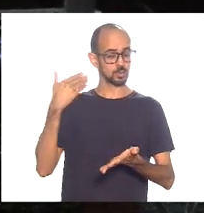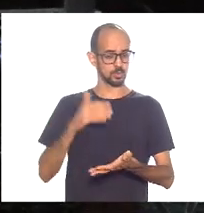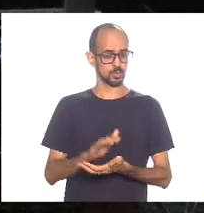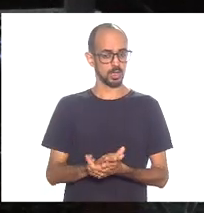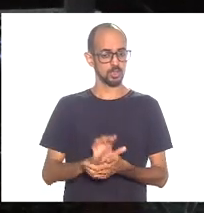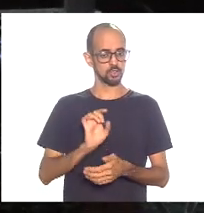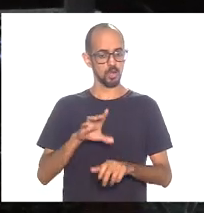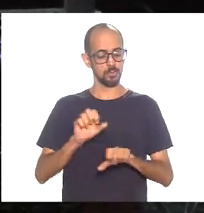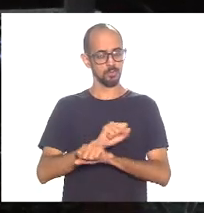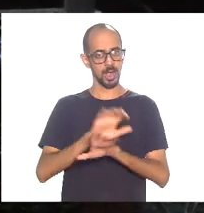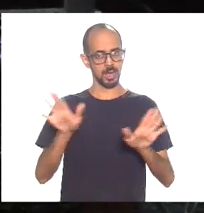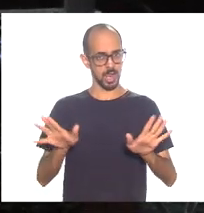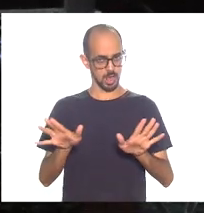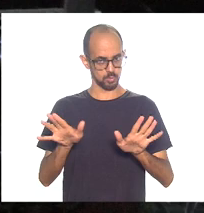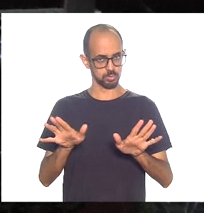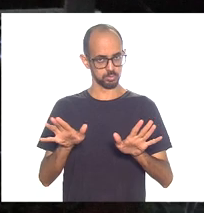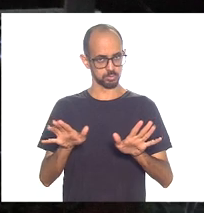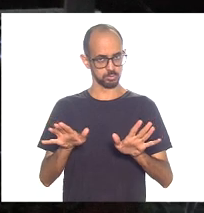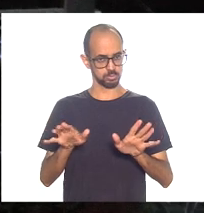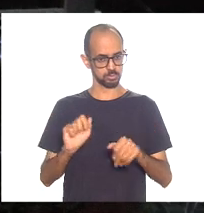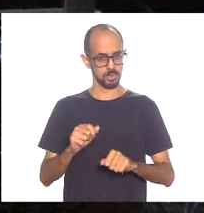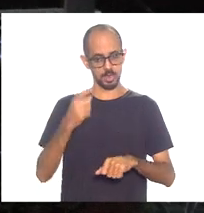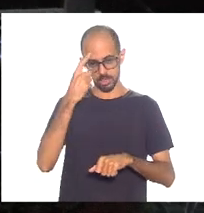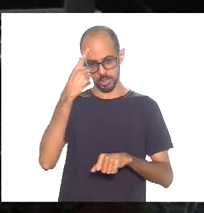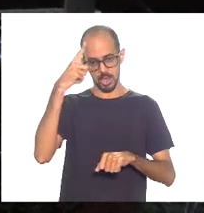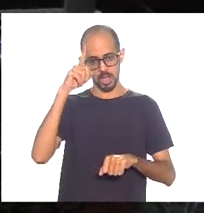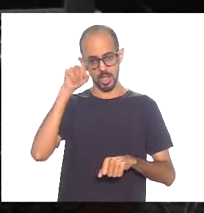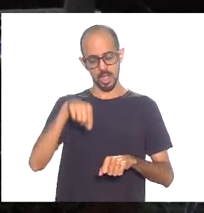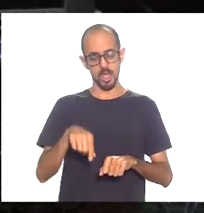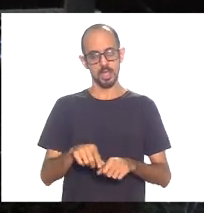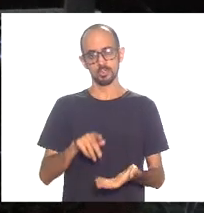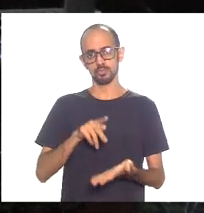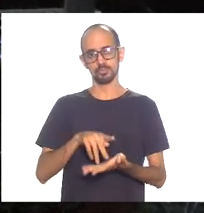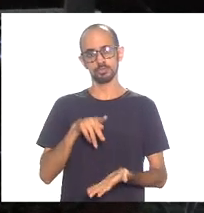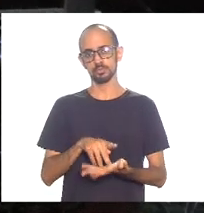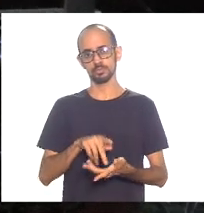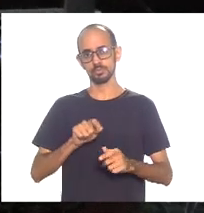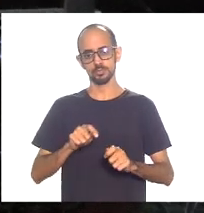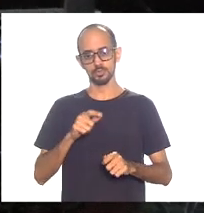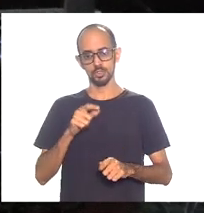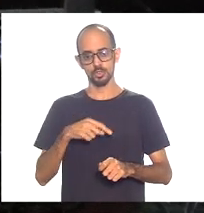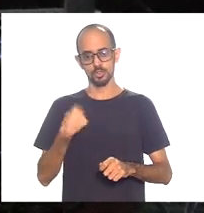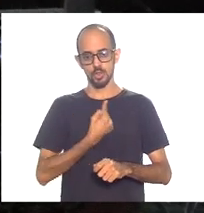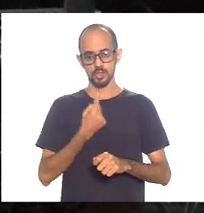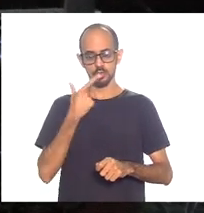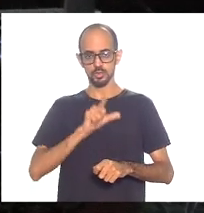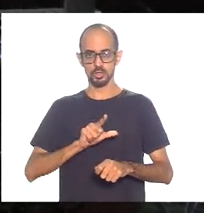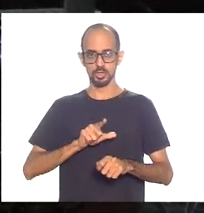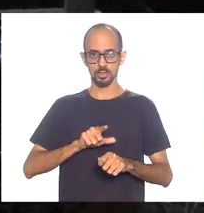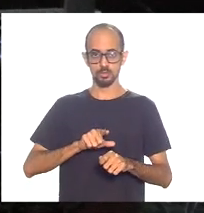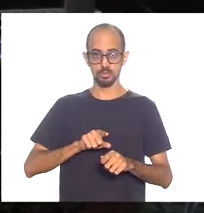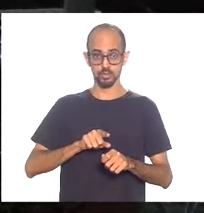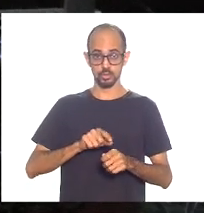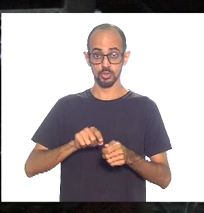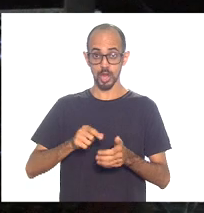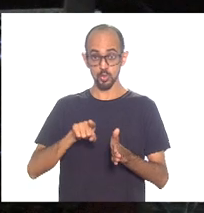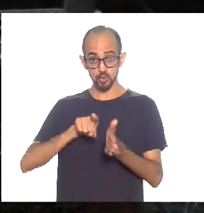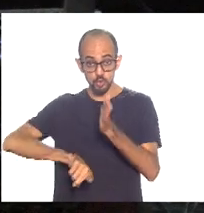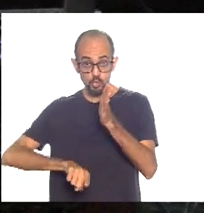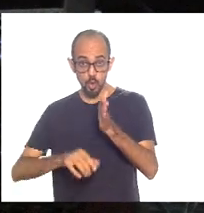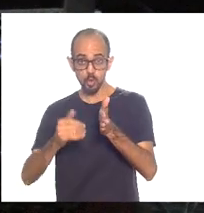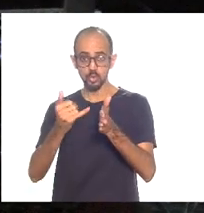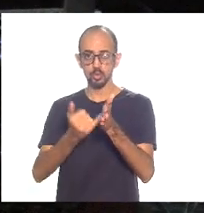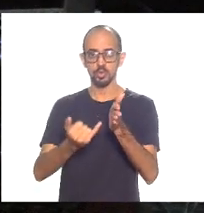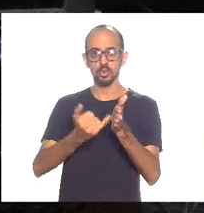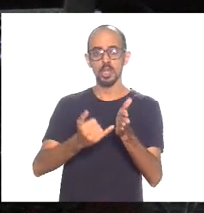só para ficar claro que a ideia é que a gente possa desonerar a questão do ICMS para os